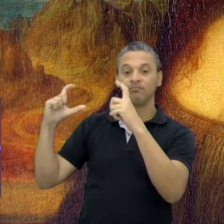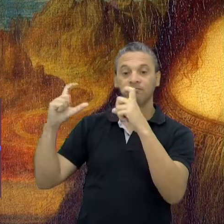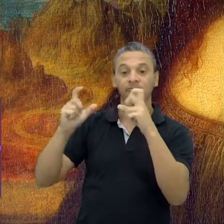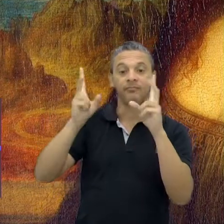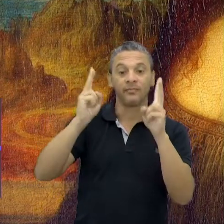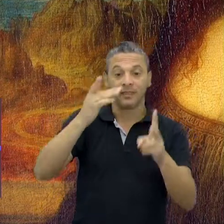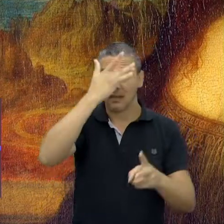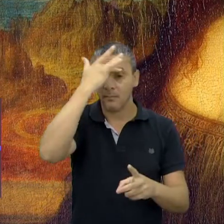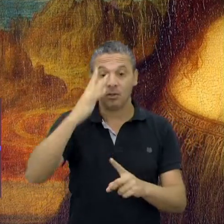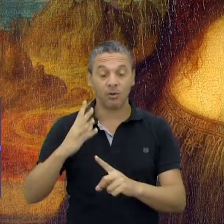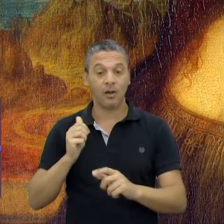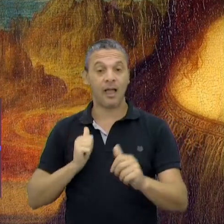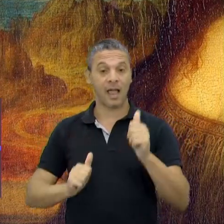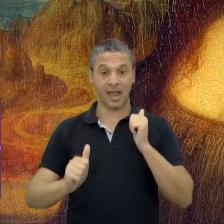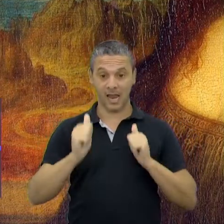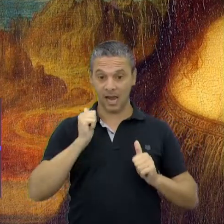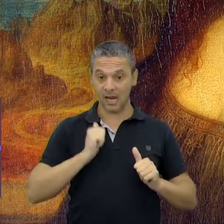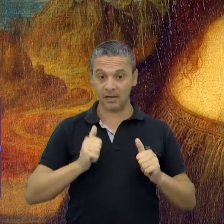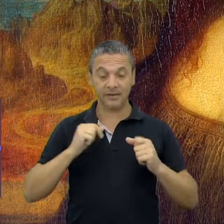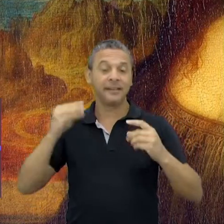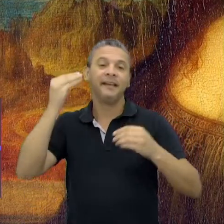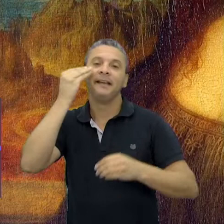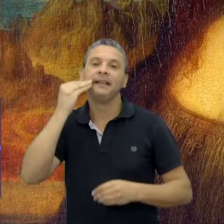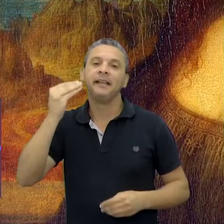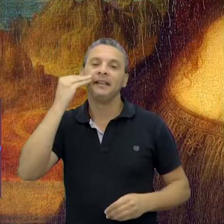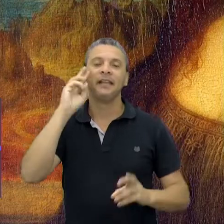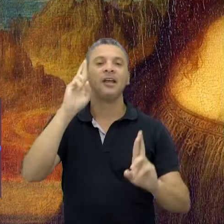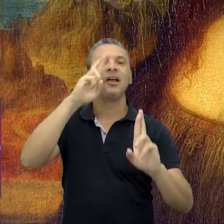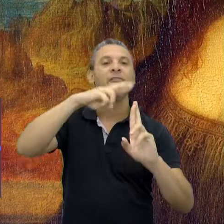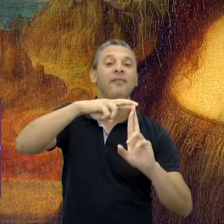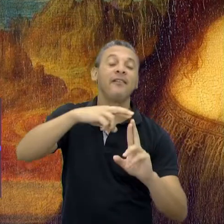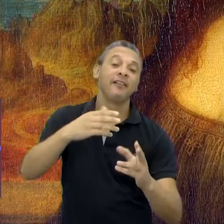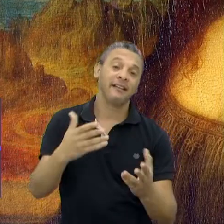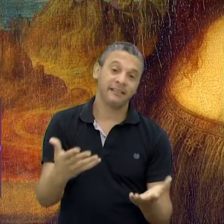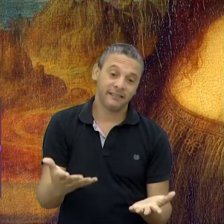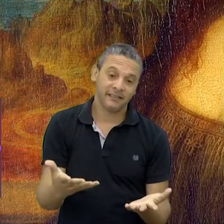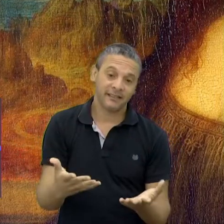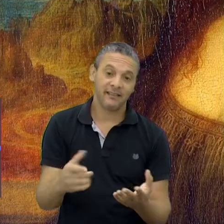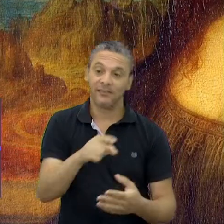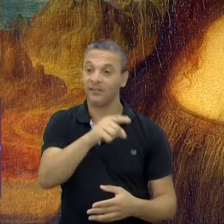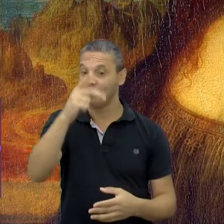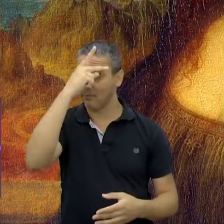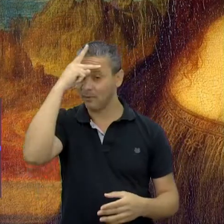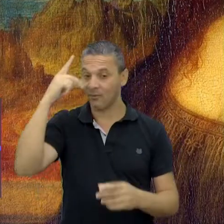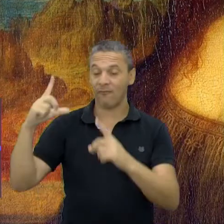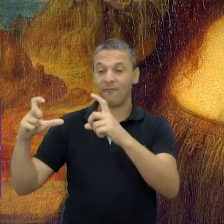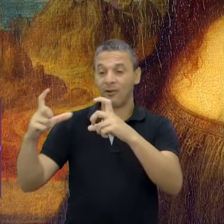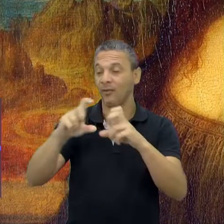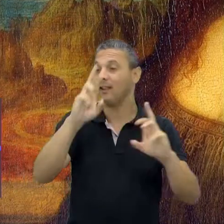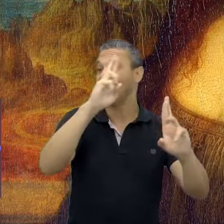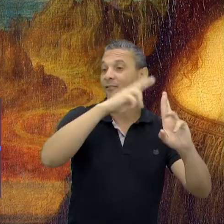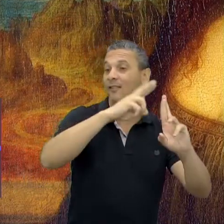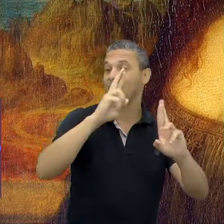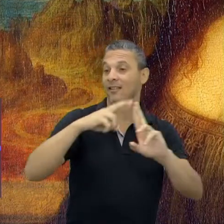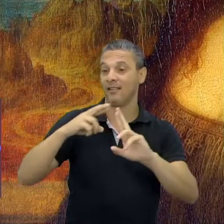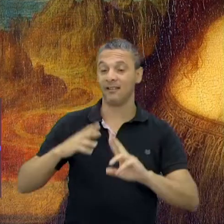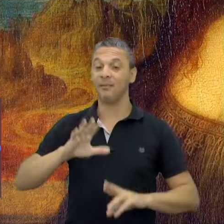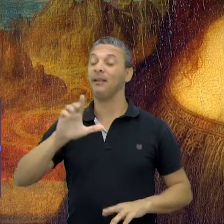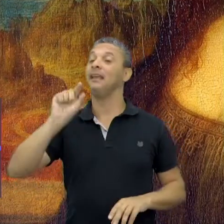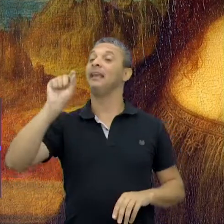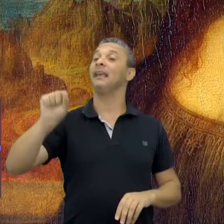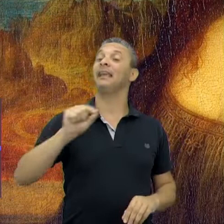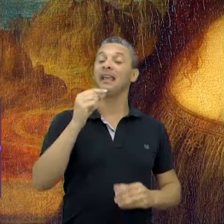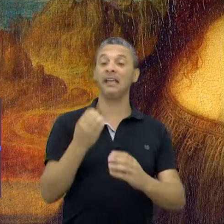o artista, né, o fotógrafo, ele busca algumas referências. Quando você faz um ensaio fotográfico, ele traz essas referências. Mas quem foi